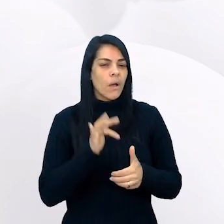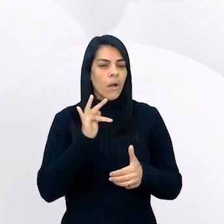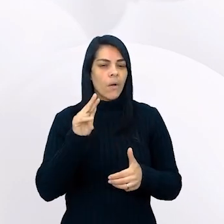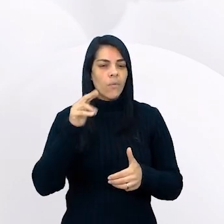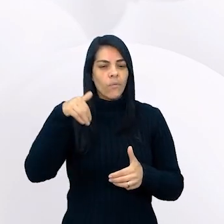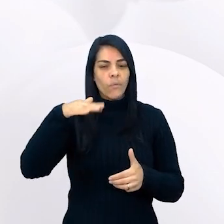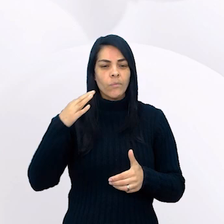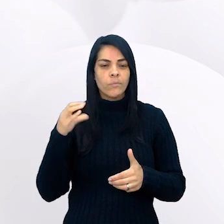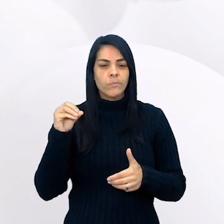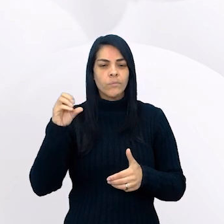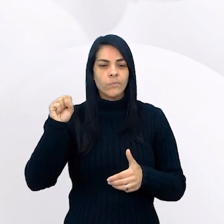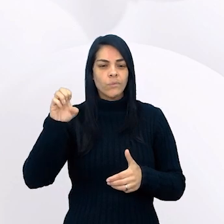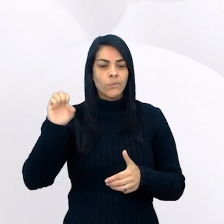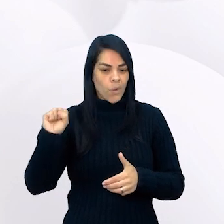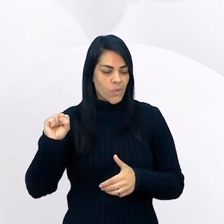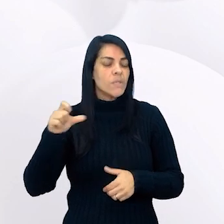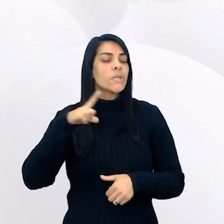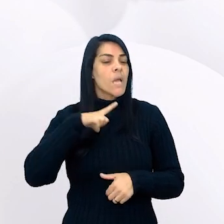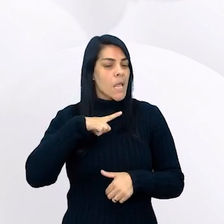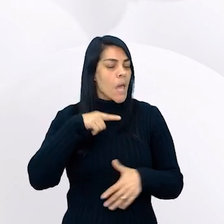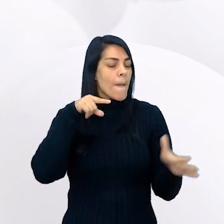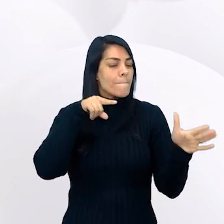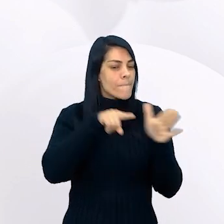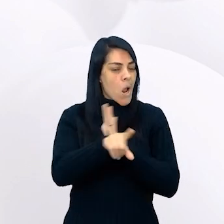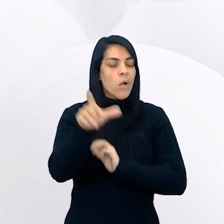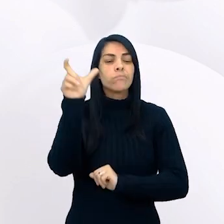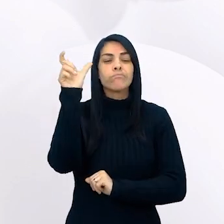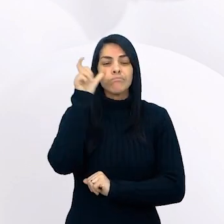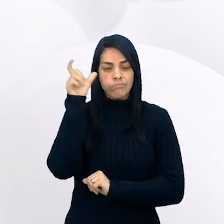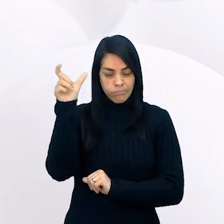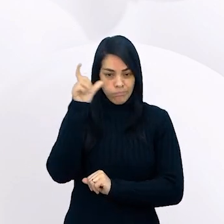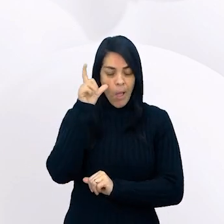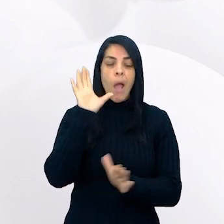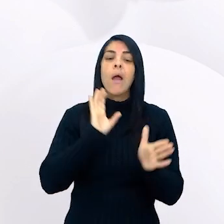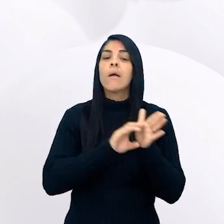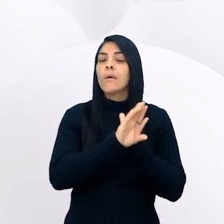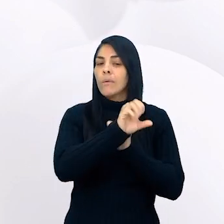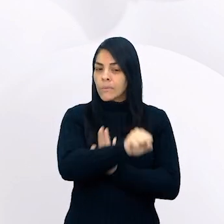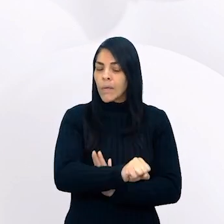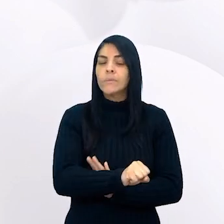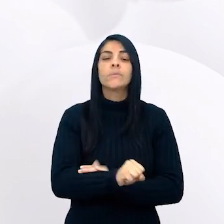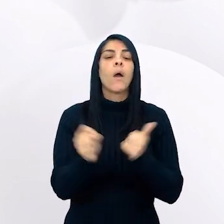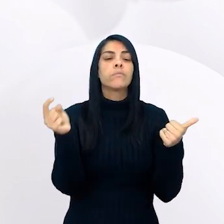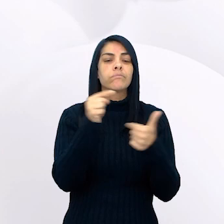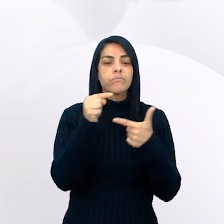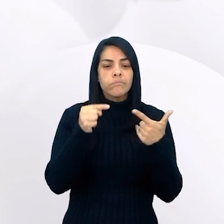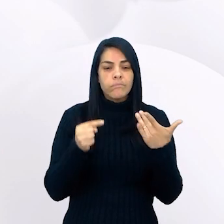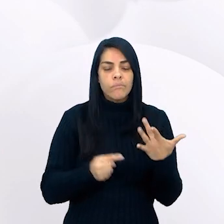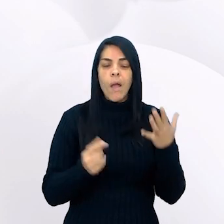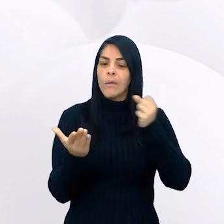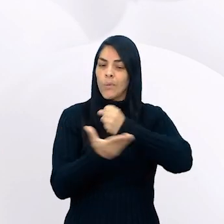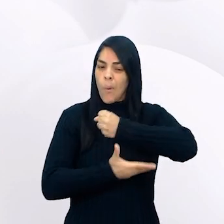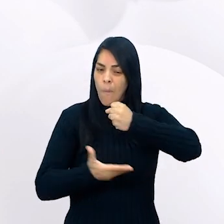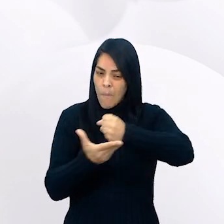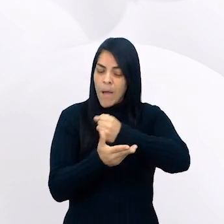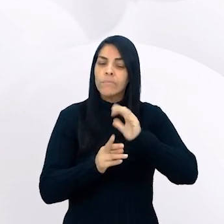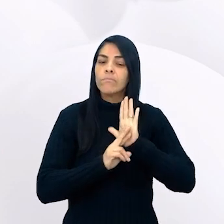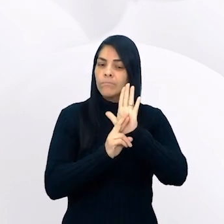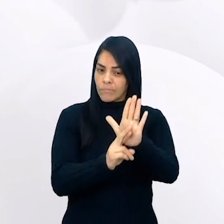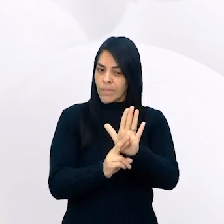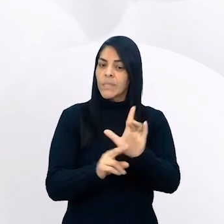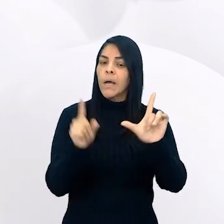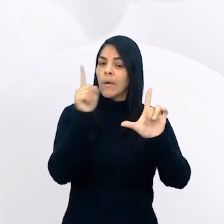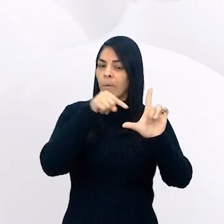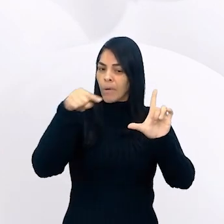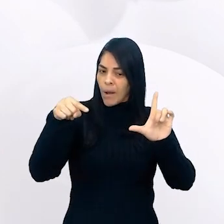gerar perguntas interessantes relativas aos seus conceitos, a elementos básicos, por exemplo, na representação gráfica.